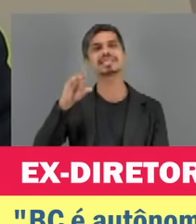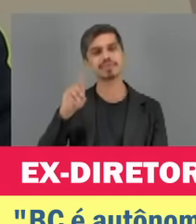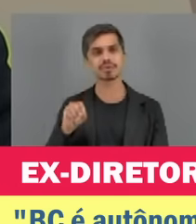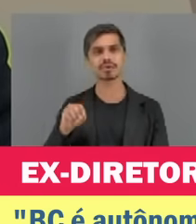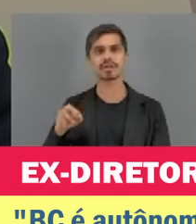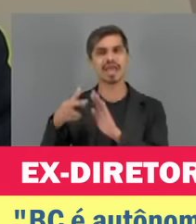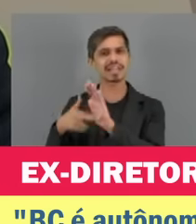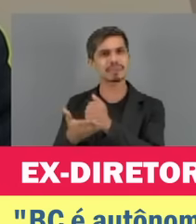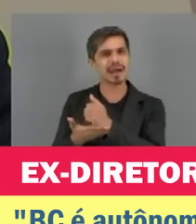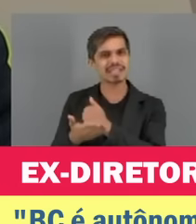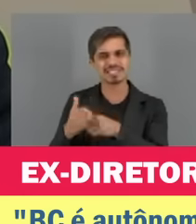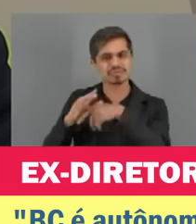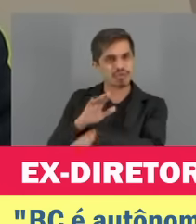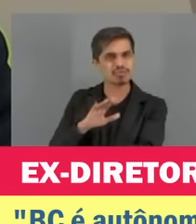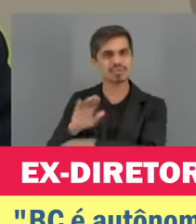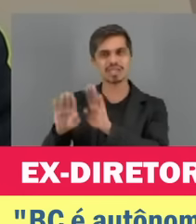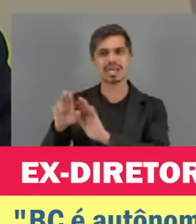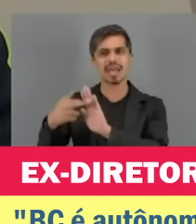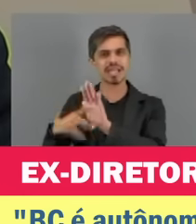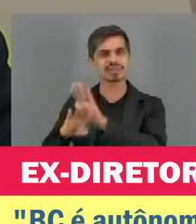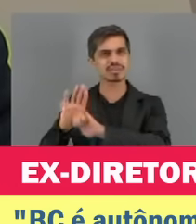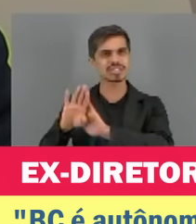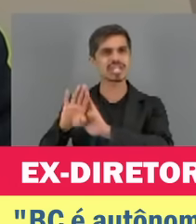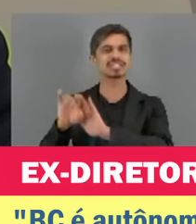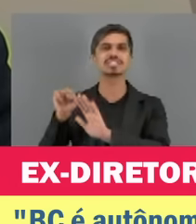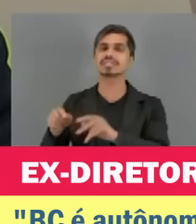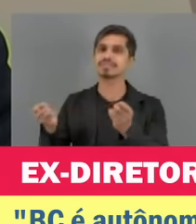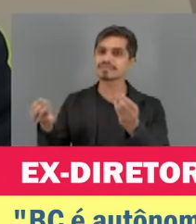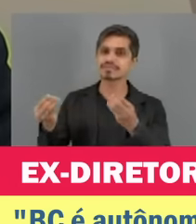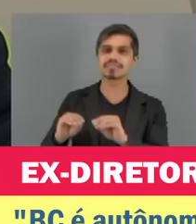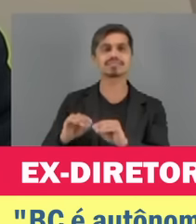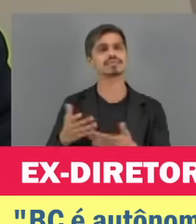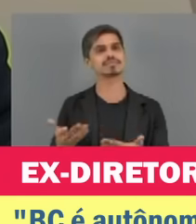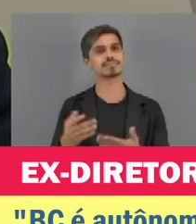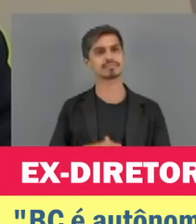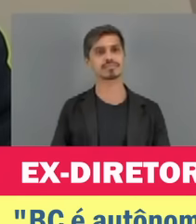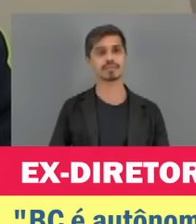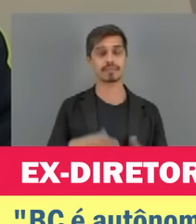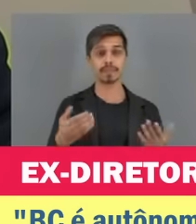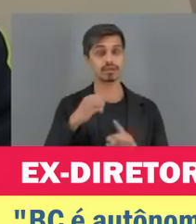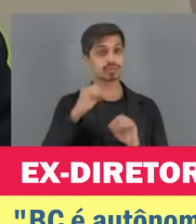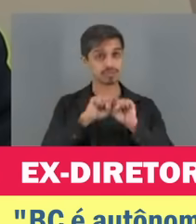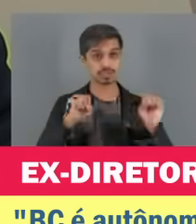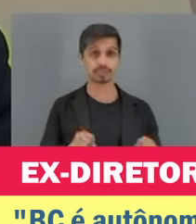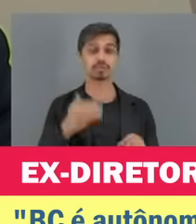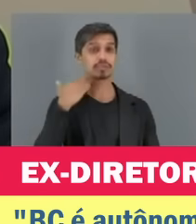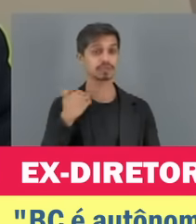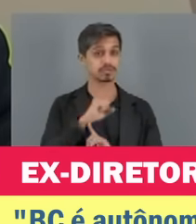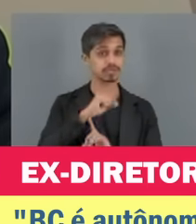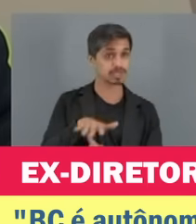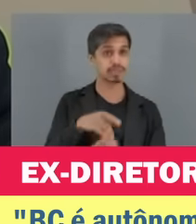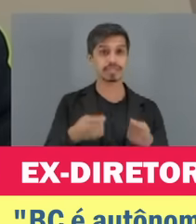constitucionalidade de fazer isso. Porque a Constituição, no artigo 192, estabelece que o sistema financeiro nacional, do qual faz parte o Banco Central, tem